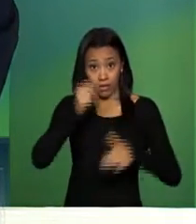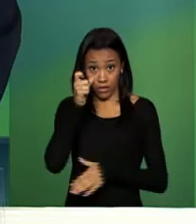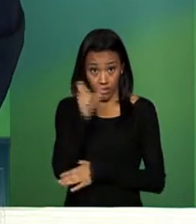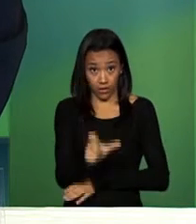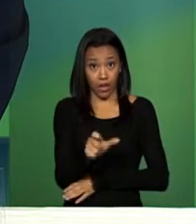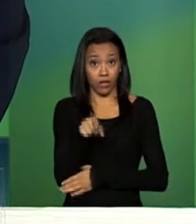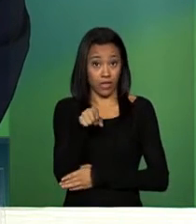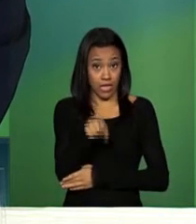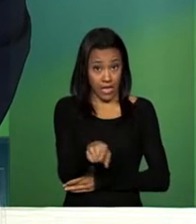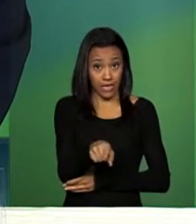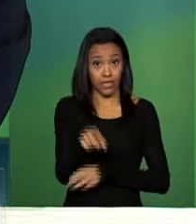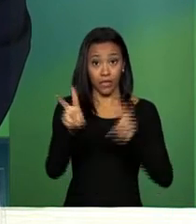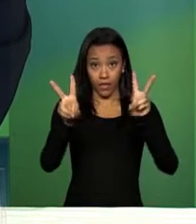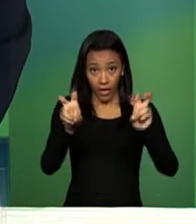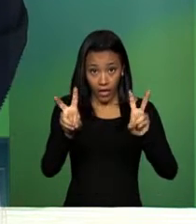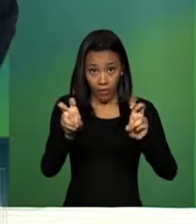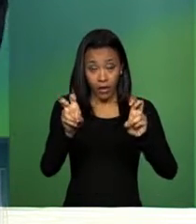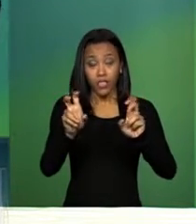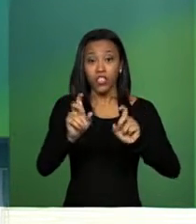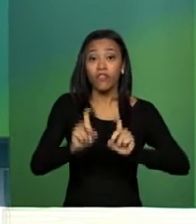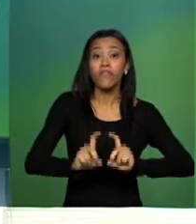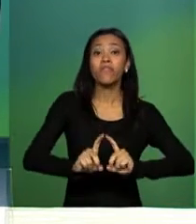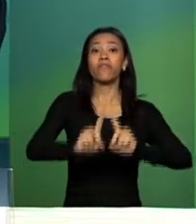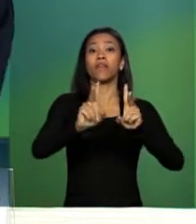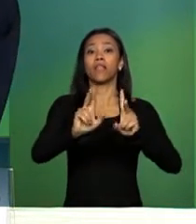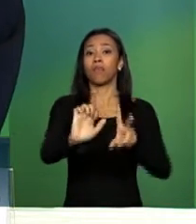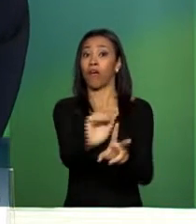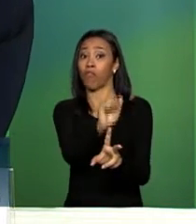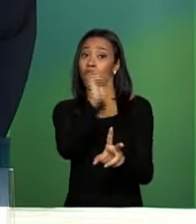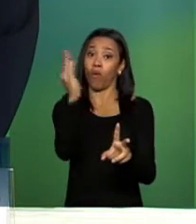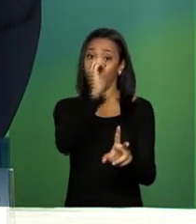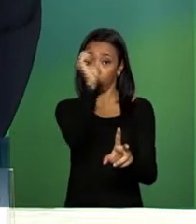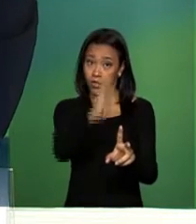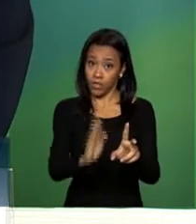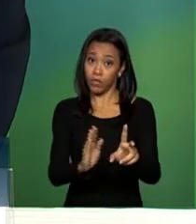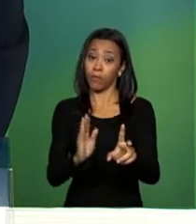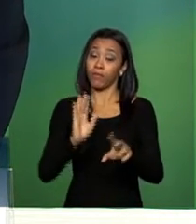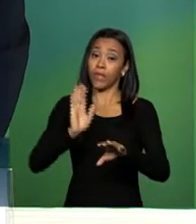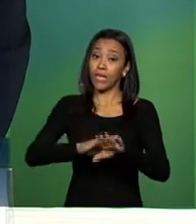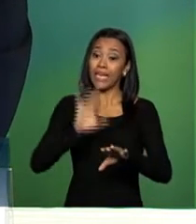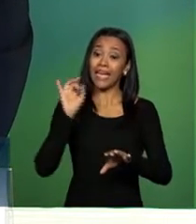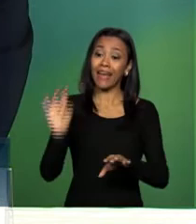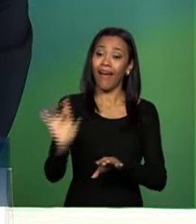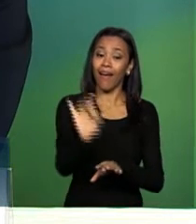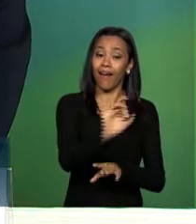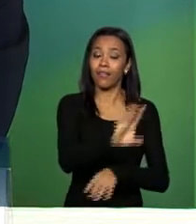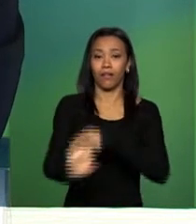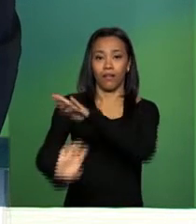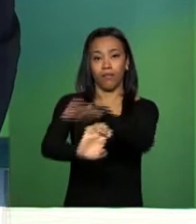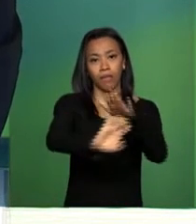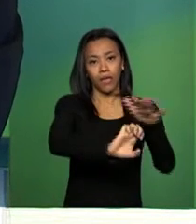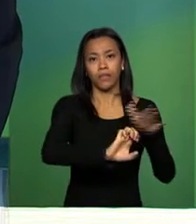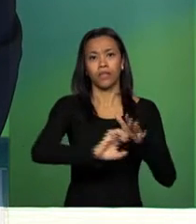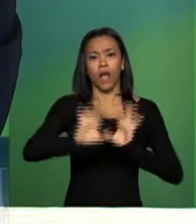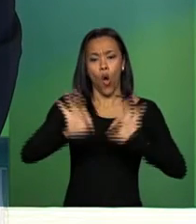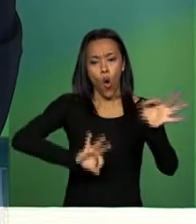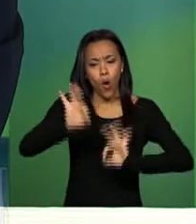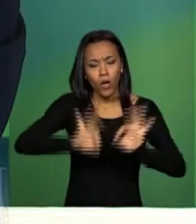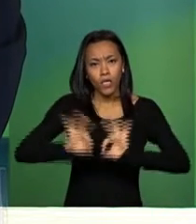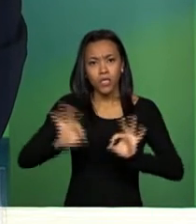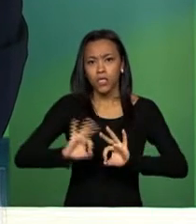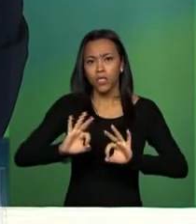e que estão colocando a exportação no seu planejamento, é evidente que teremos uma resposta positiva